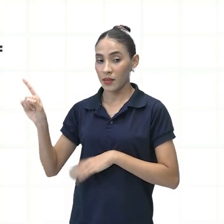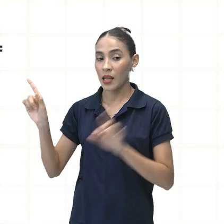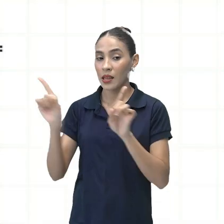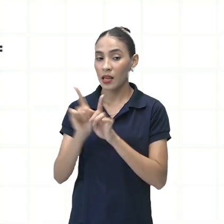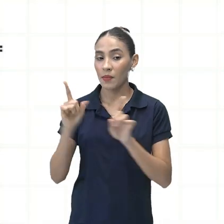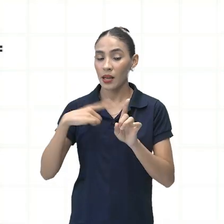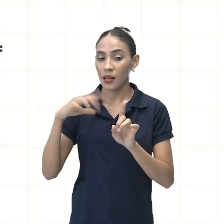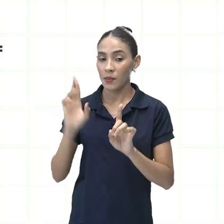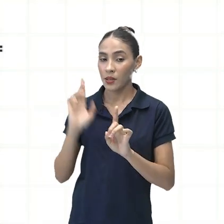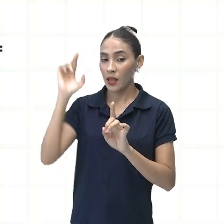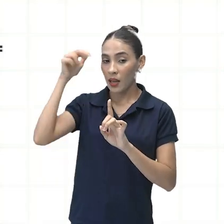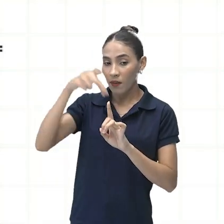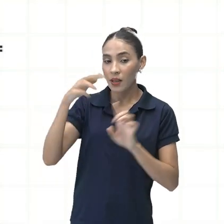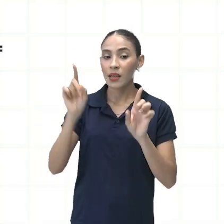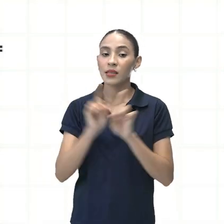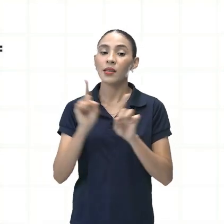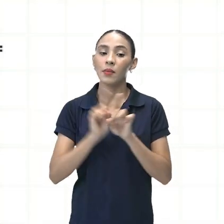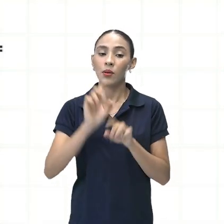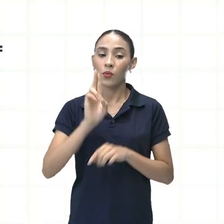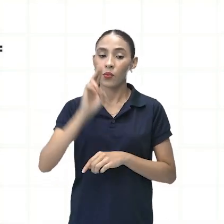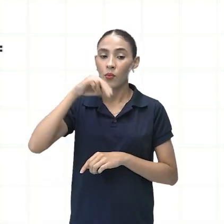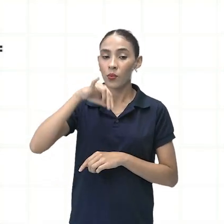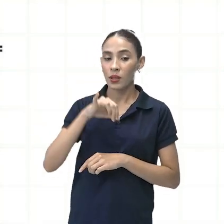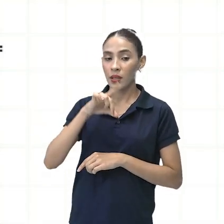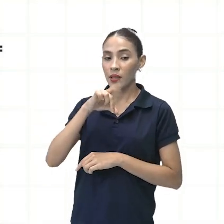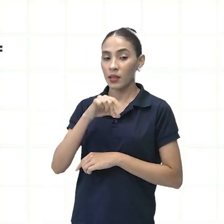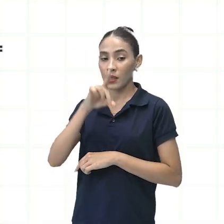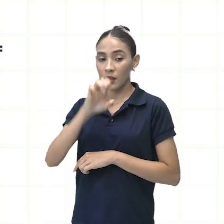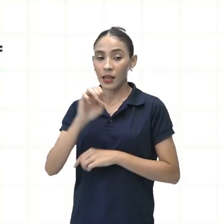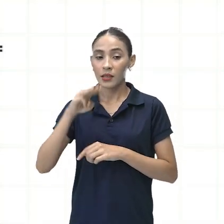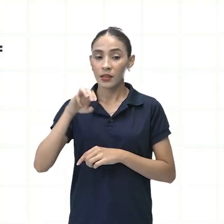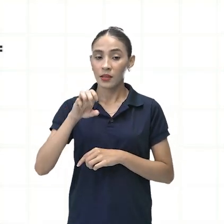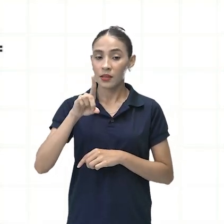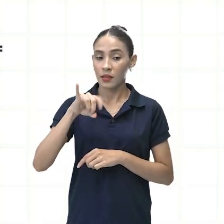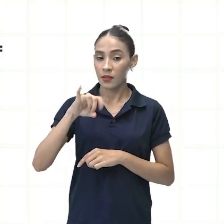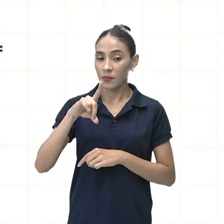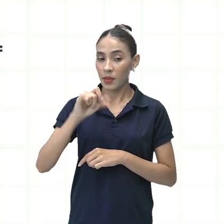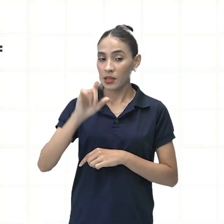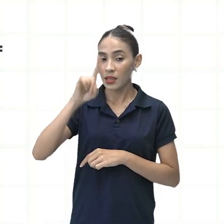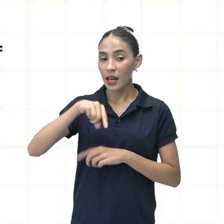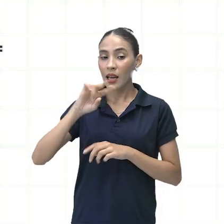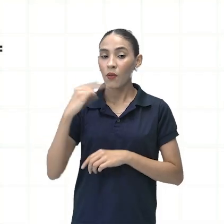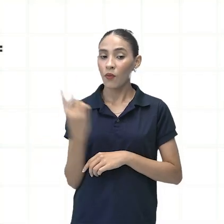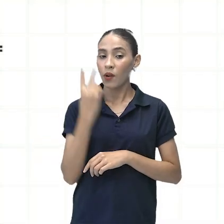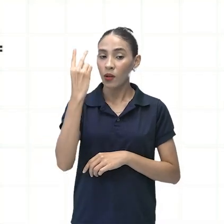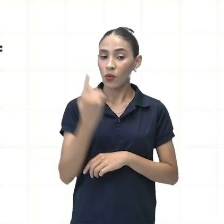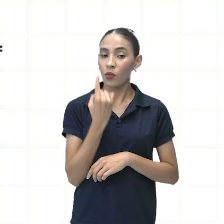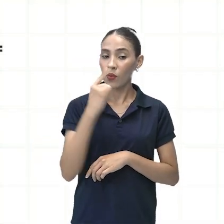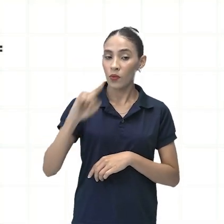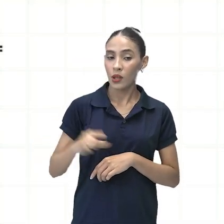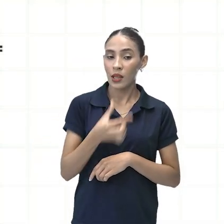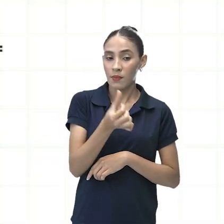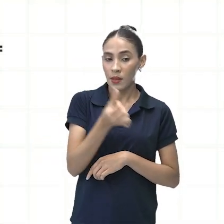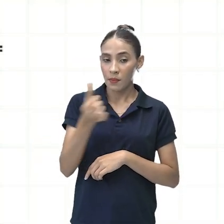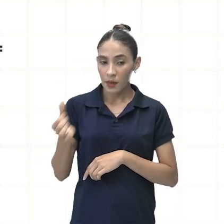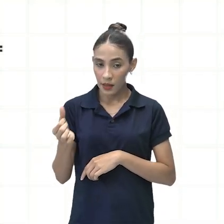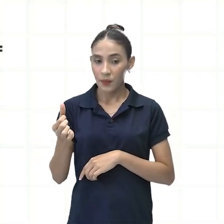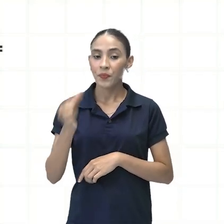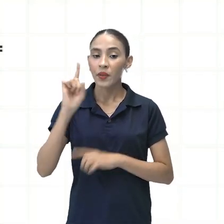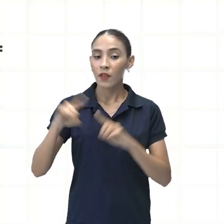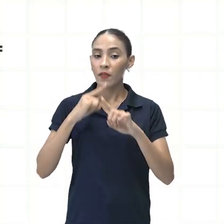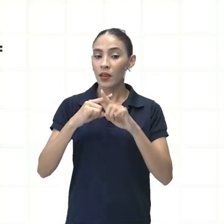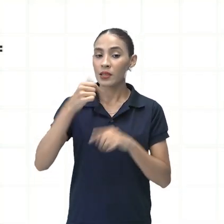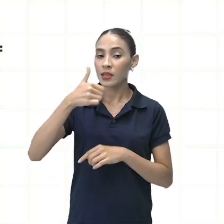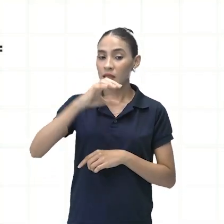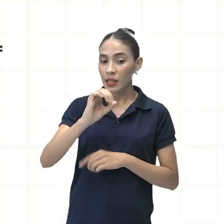uma referência para essa unidade de medida. Essa referência é o valor de 1,66